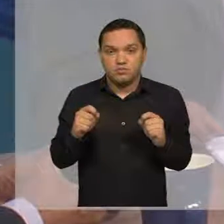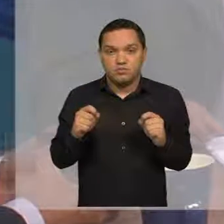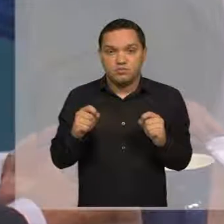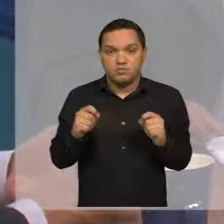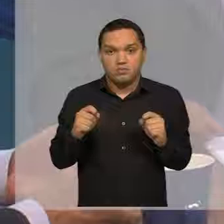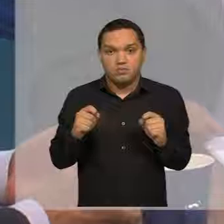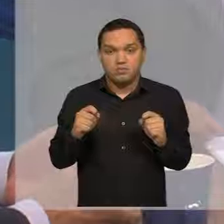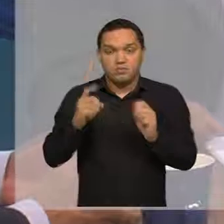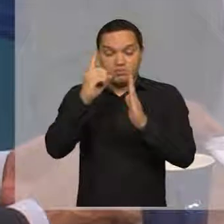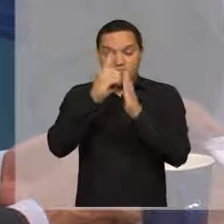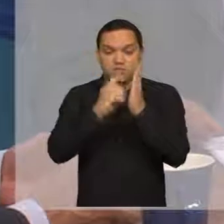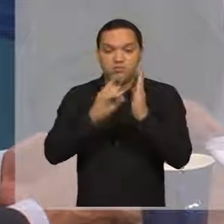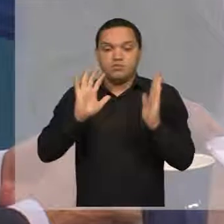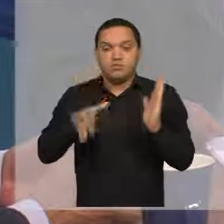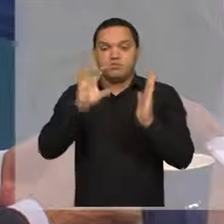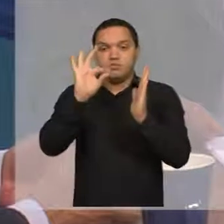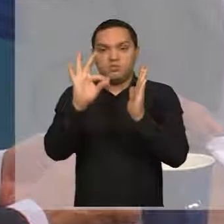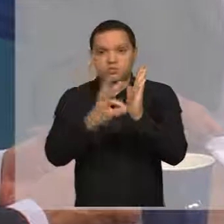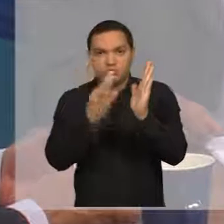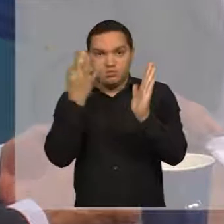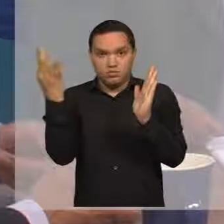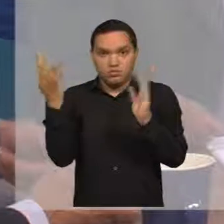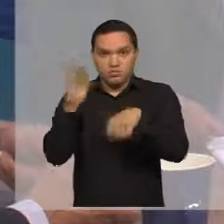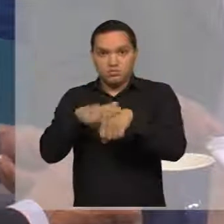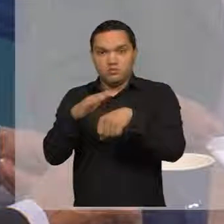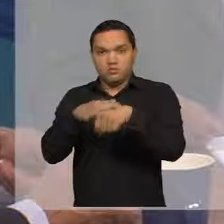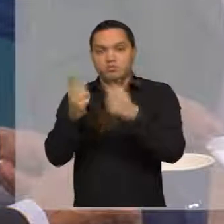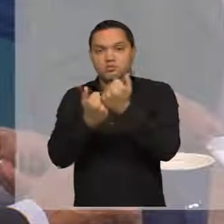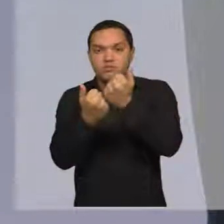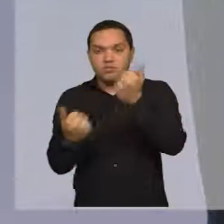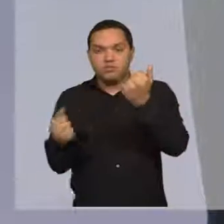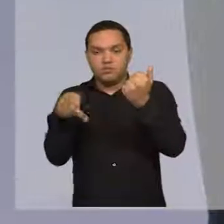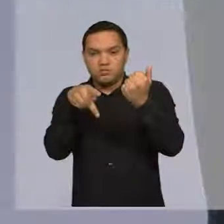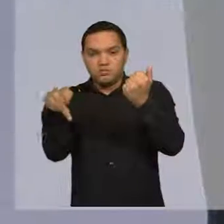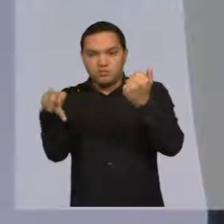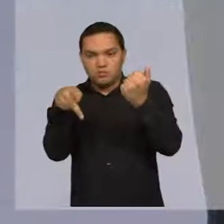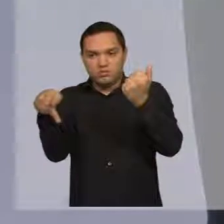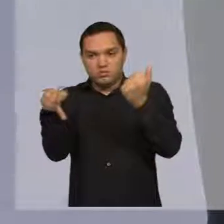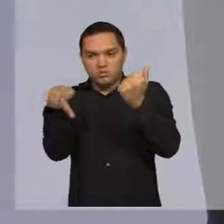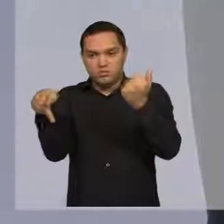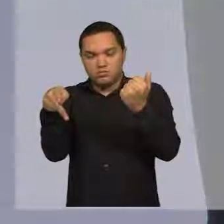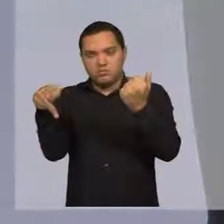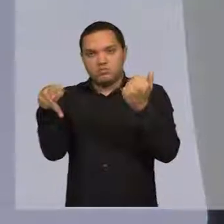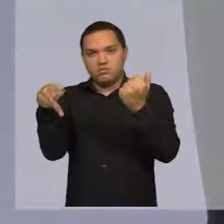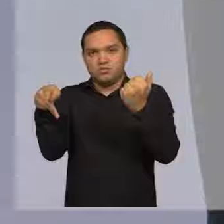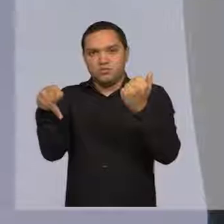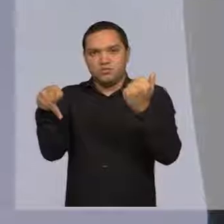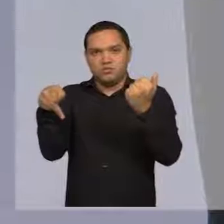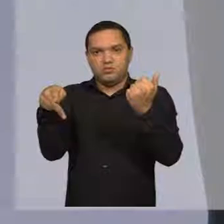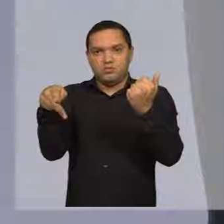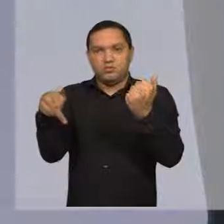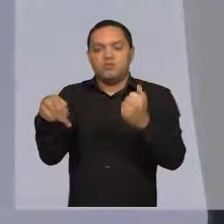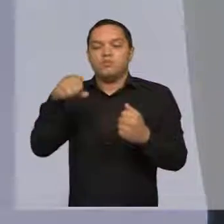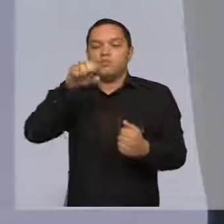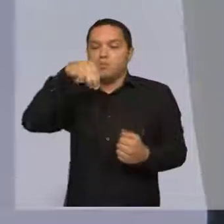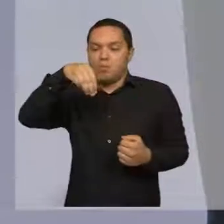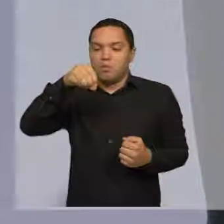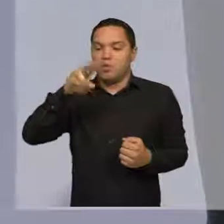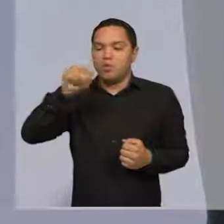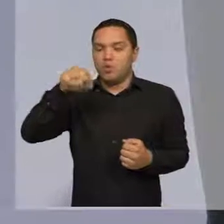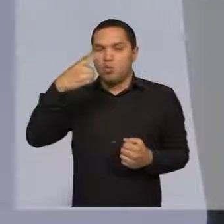o decreto assinado pelo vice-presidente em exercício, né, General